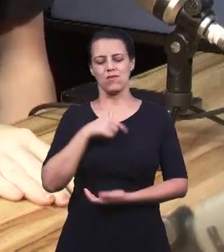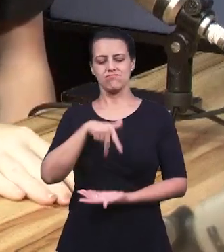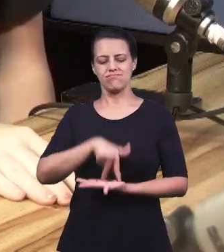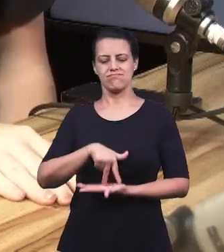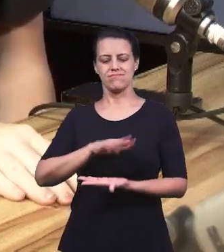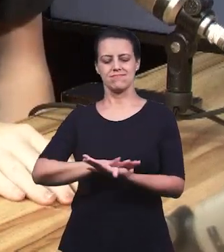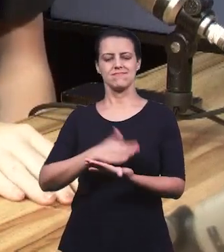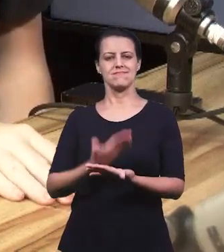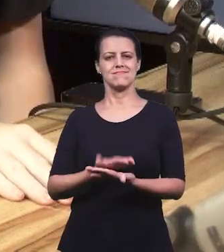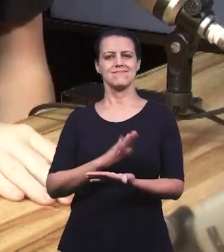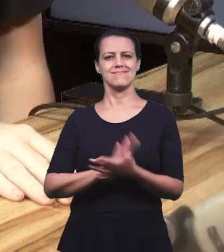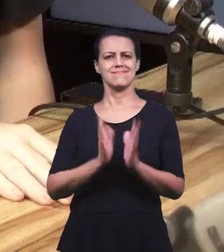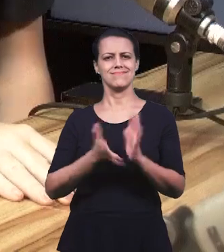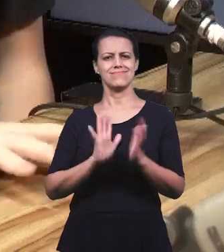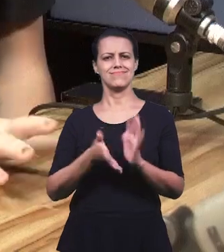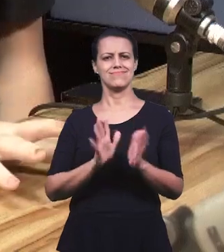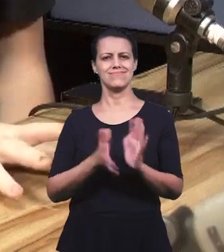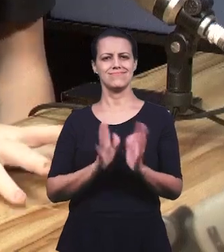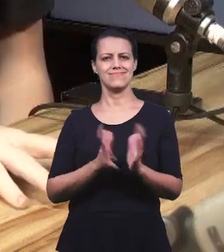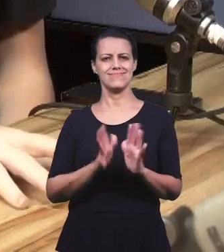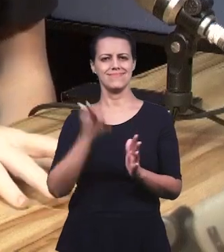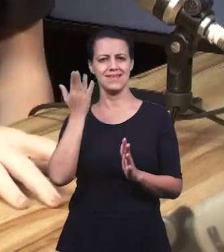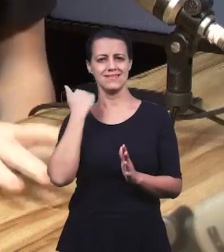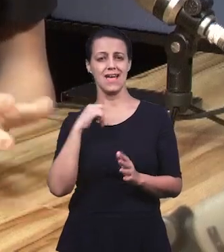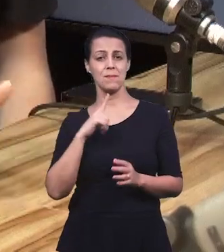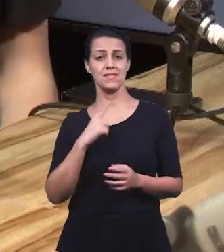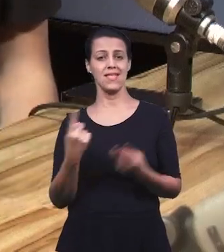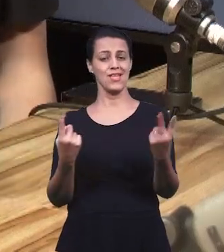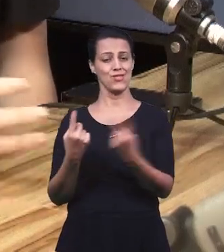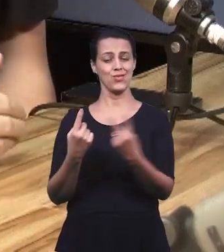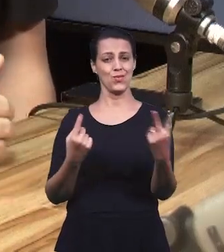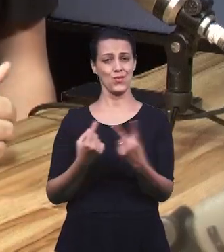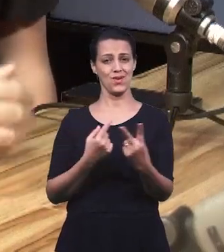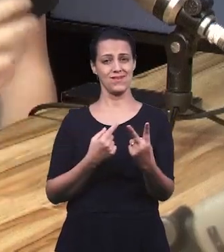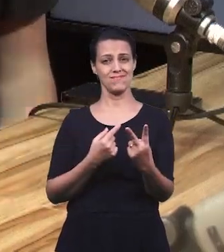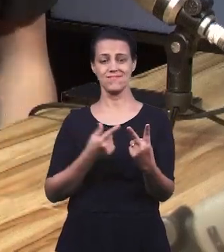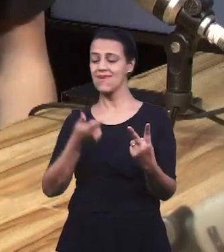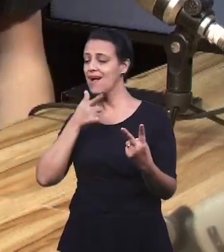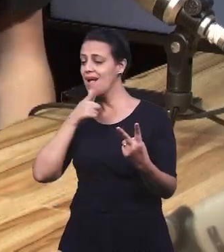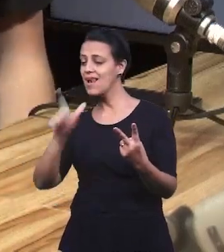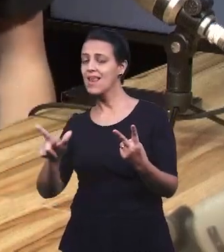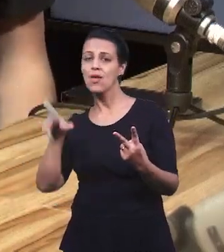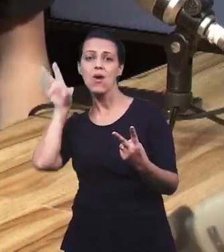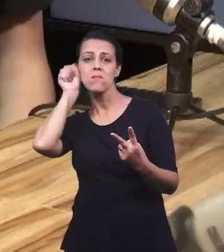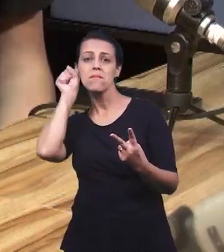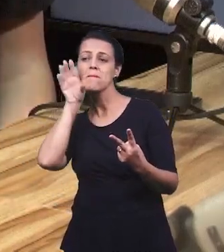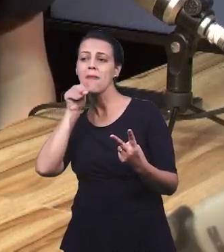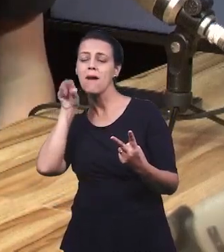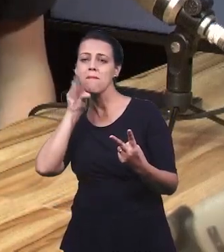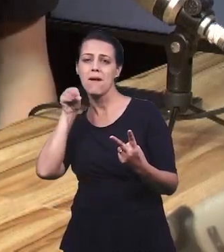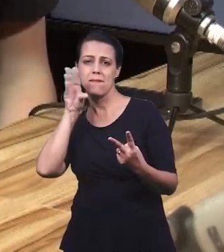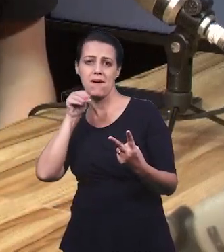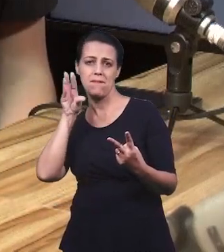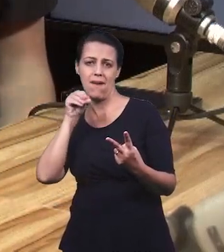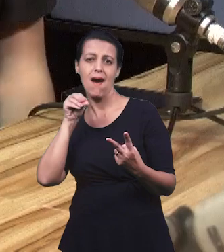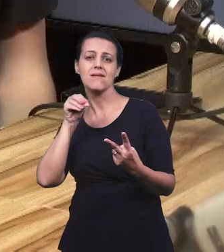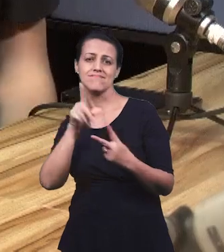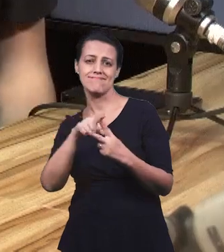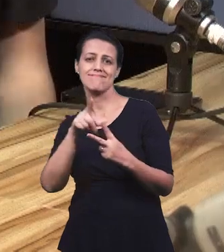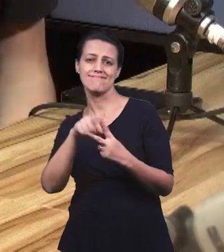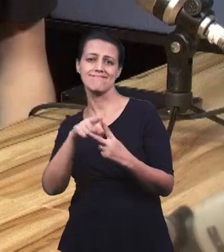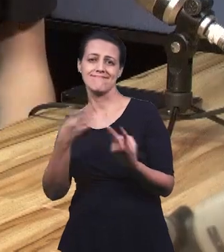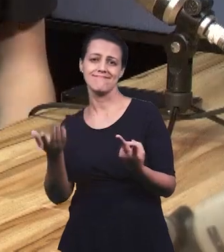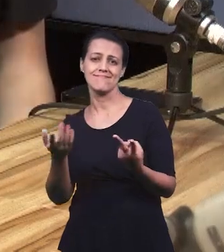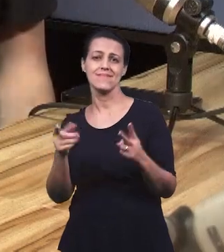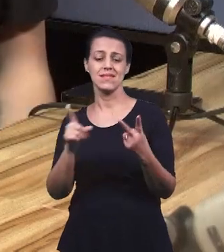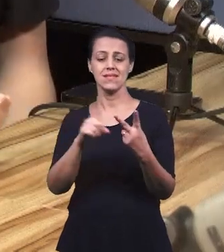traduzir. E aí a gente sabe que a gente está mexendo com duas línguas. A gente está trazendo a língua oral, que é auditiva, botar assim em 2D, a